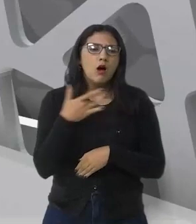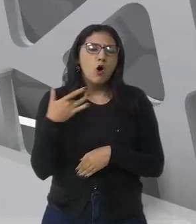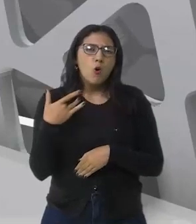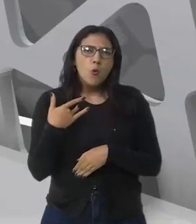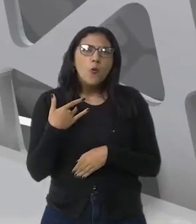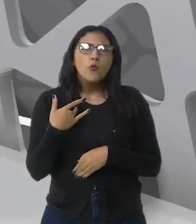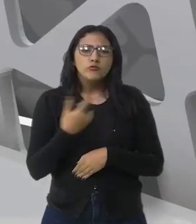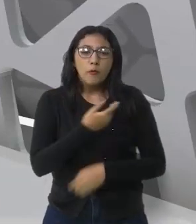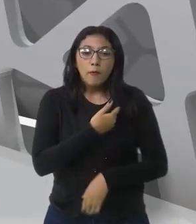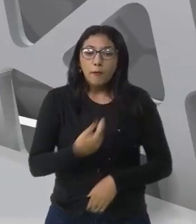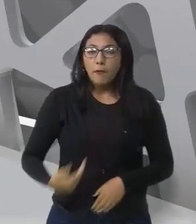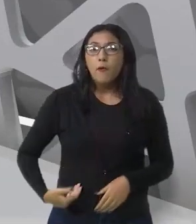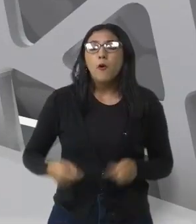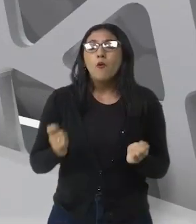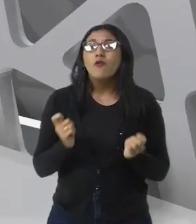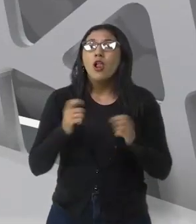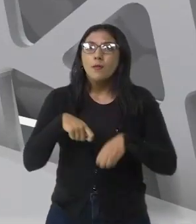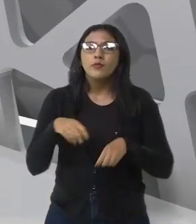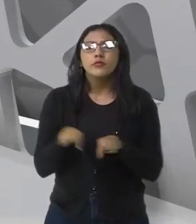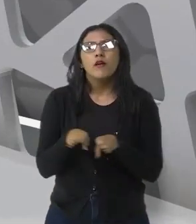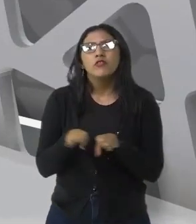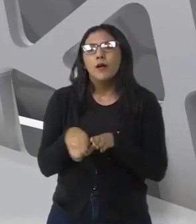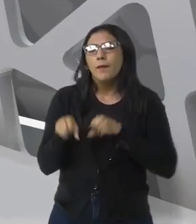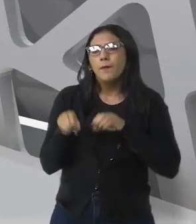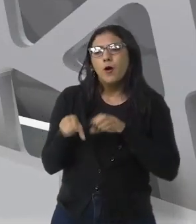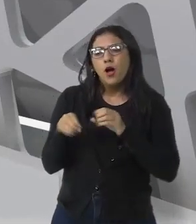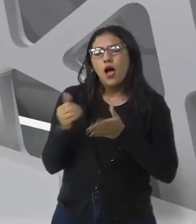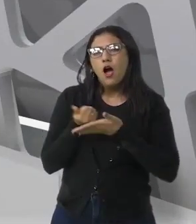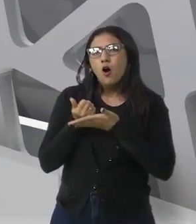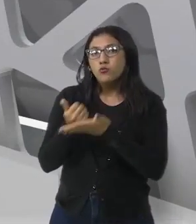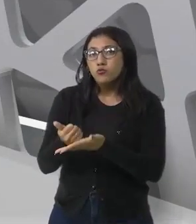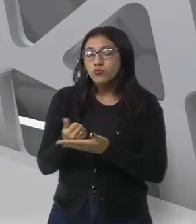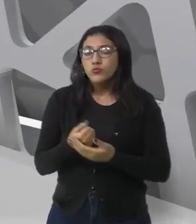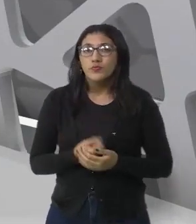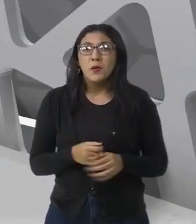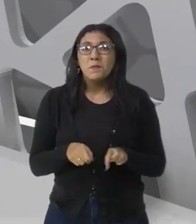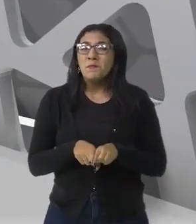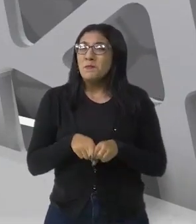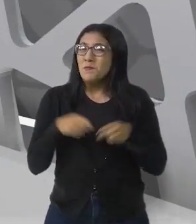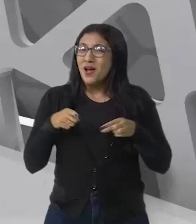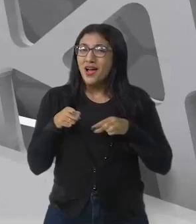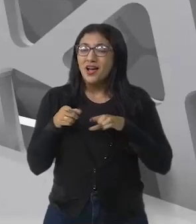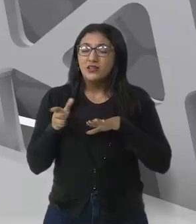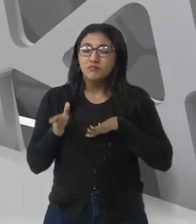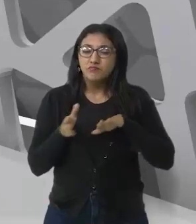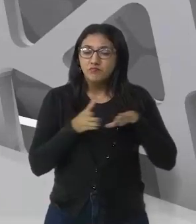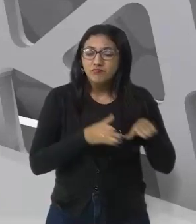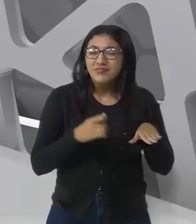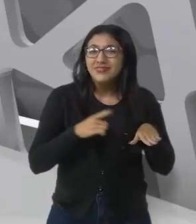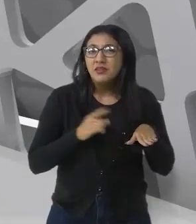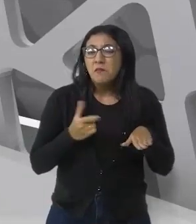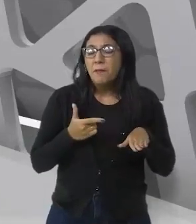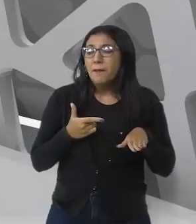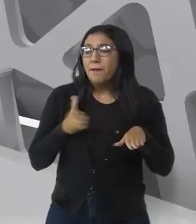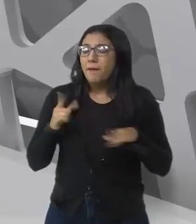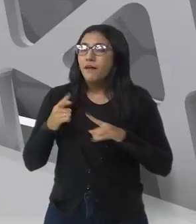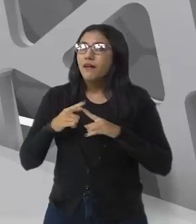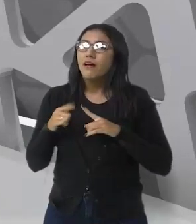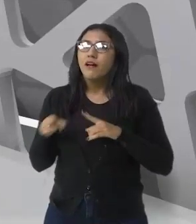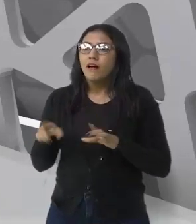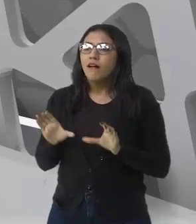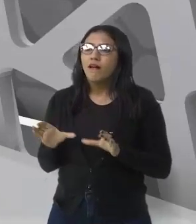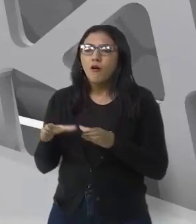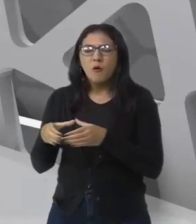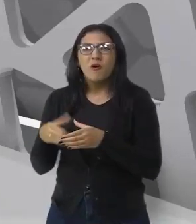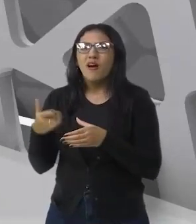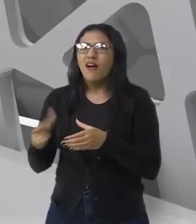o governo pode oferecer, a educação também a esses povos. No entanto, existem aqueles povos que não querem ter contato nenhum